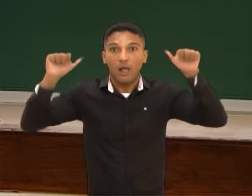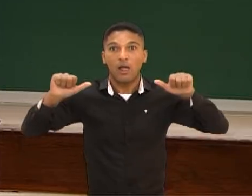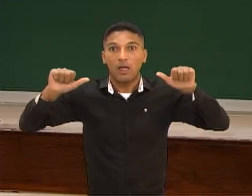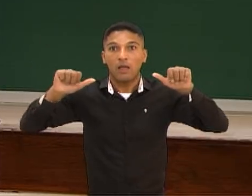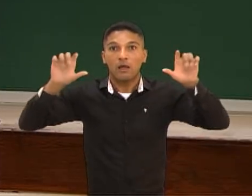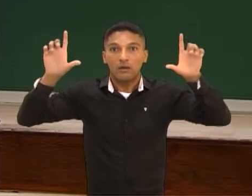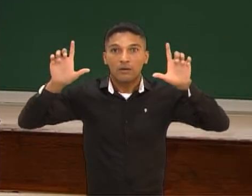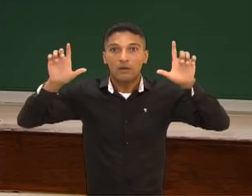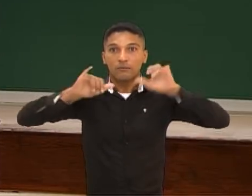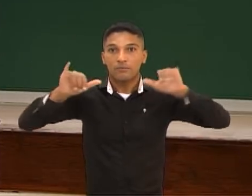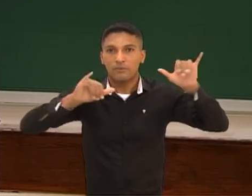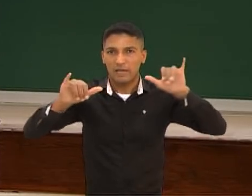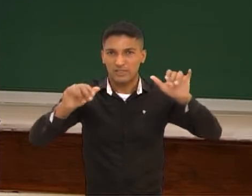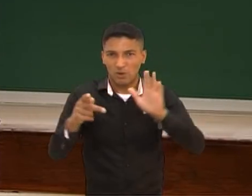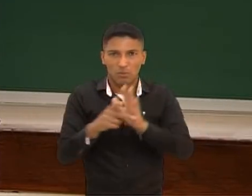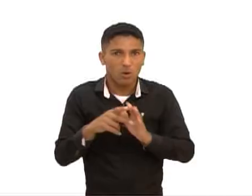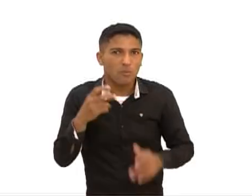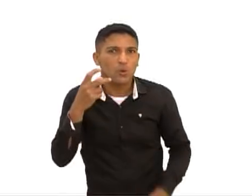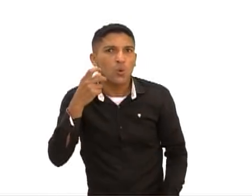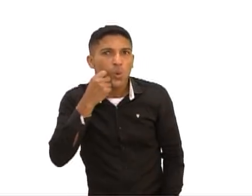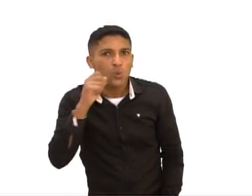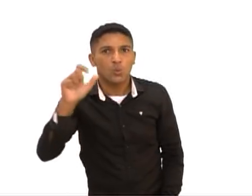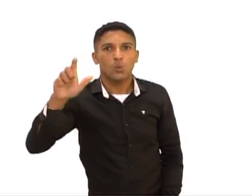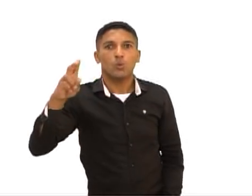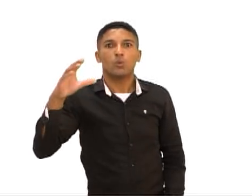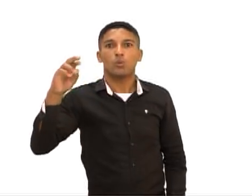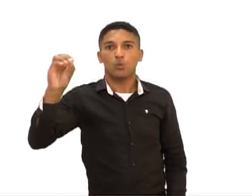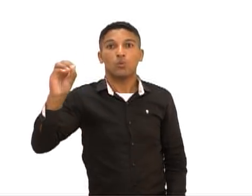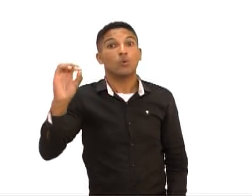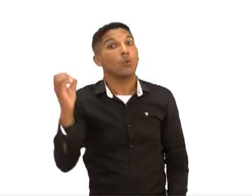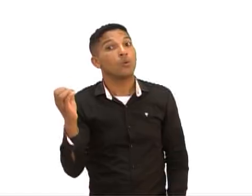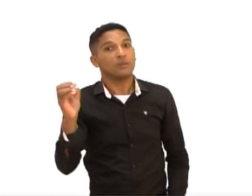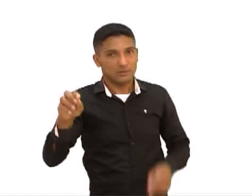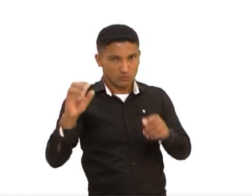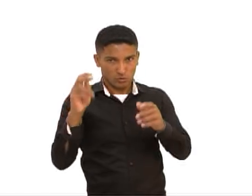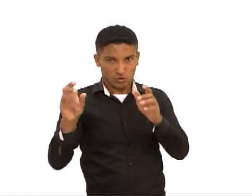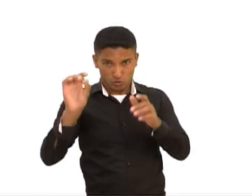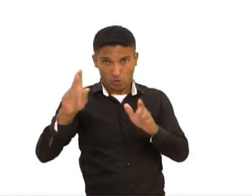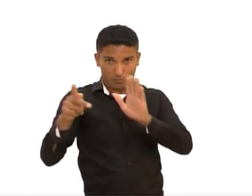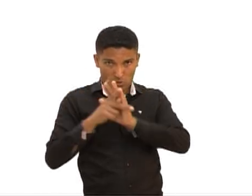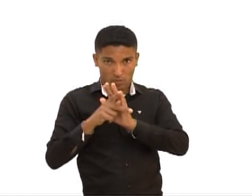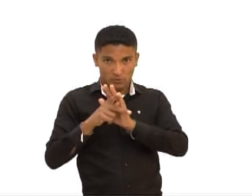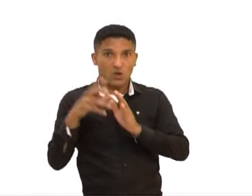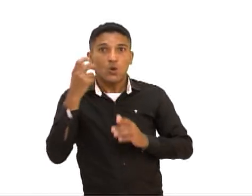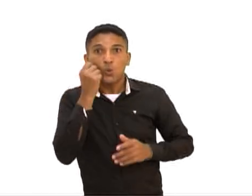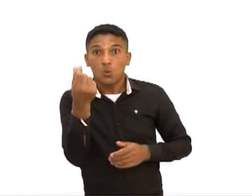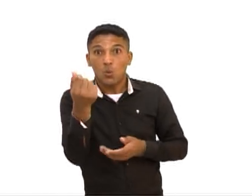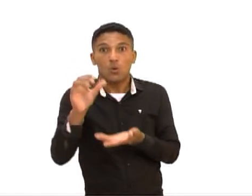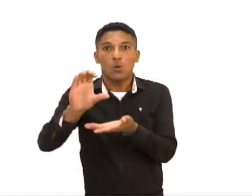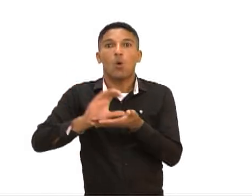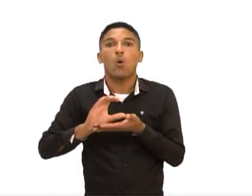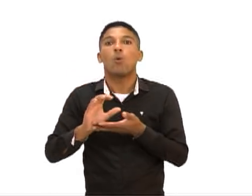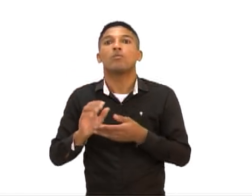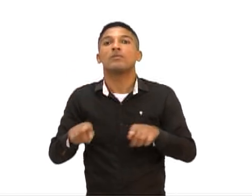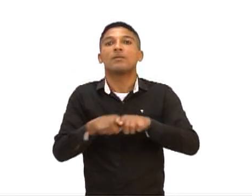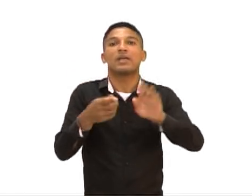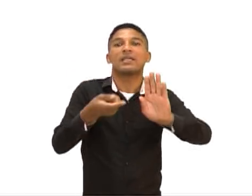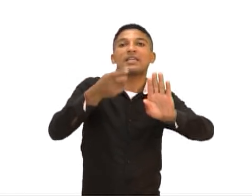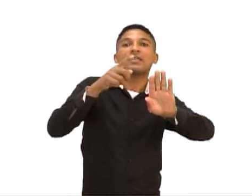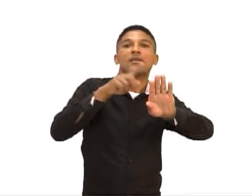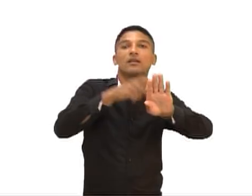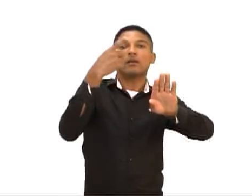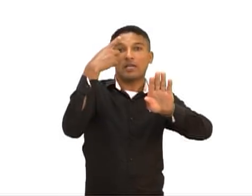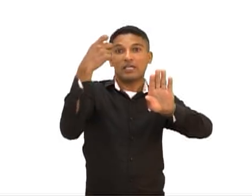ideia? Fiquem refletindo um pouquinho sobre isso aí. Tá? Até o final da aula a gente volta para discutir isso. Vamos continuar